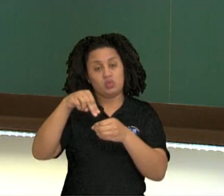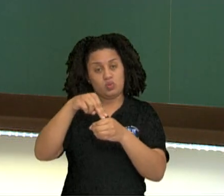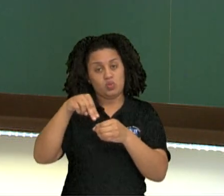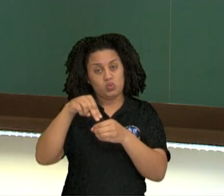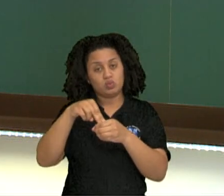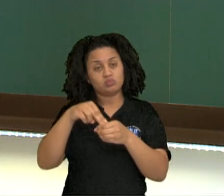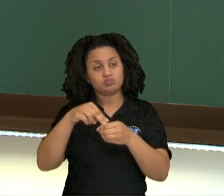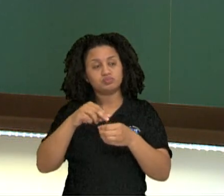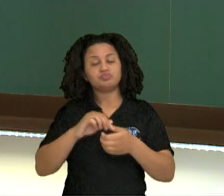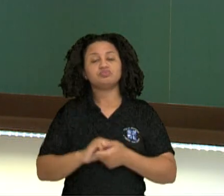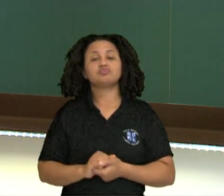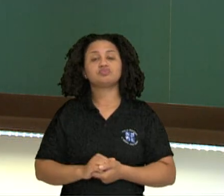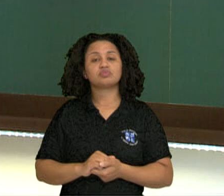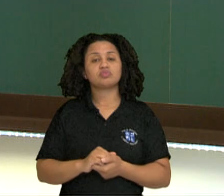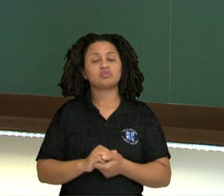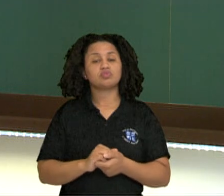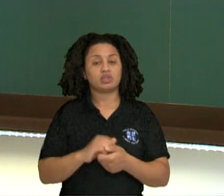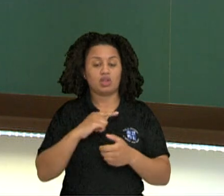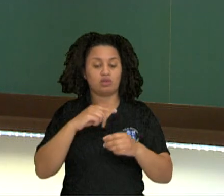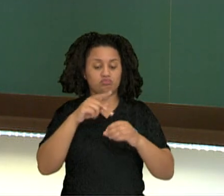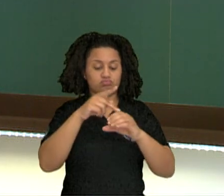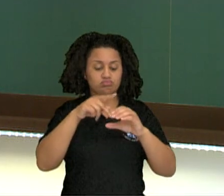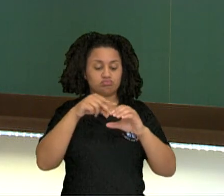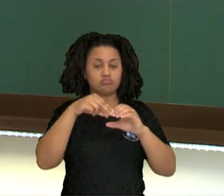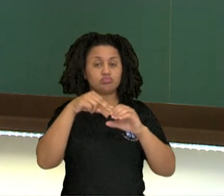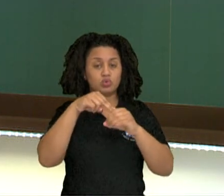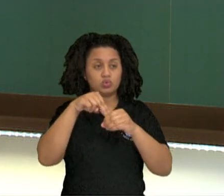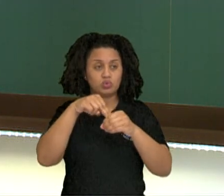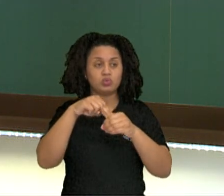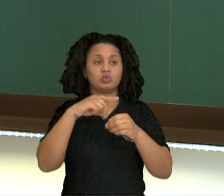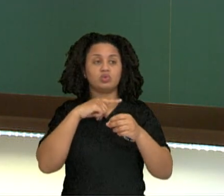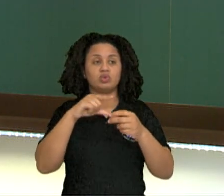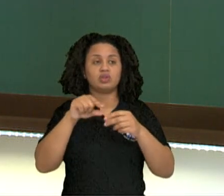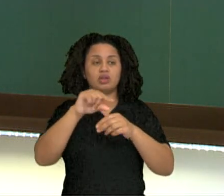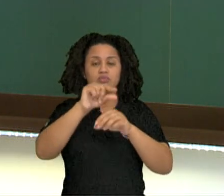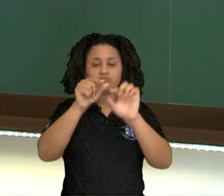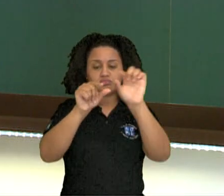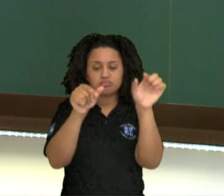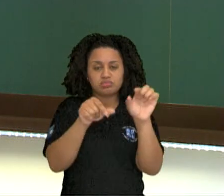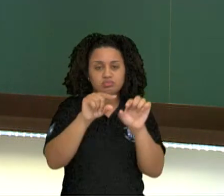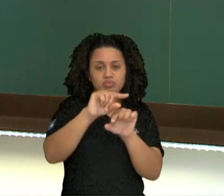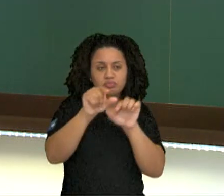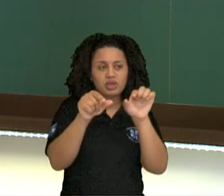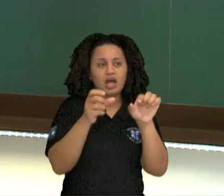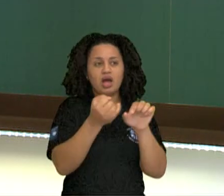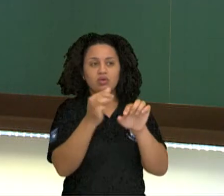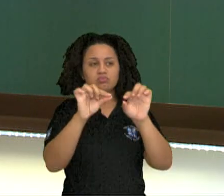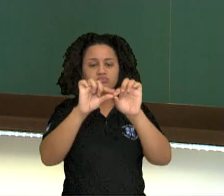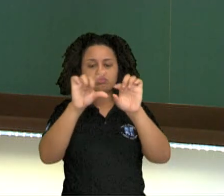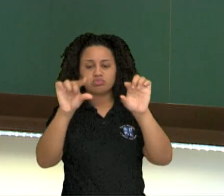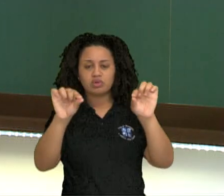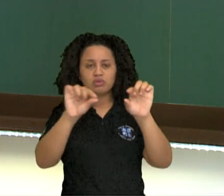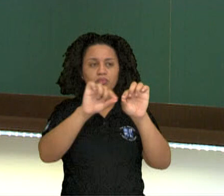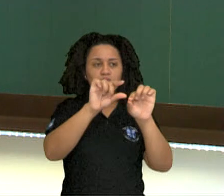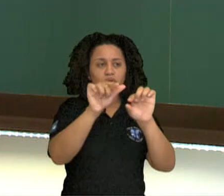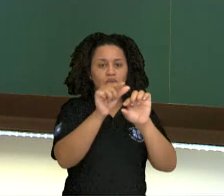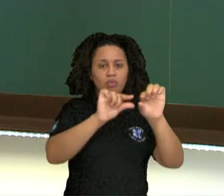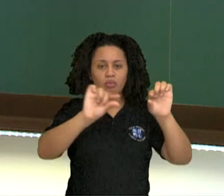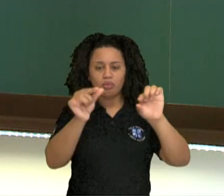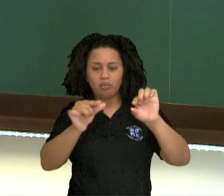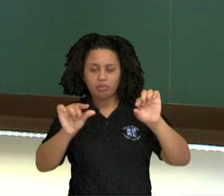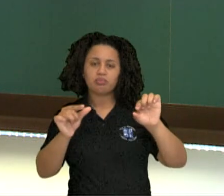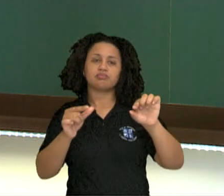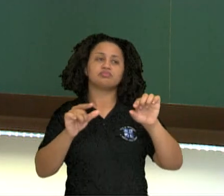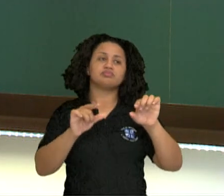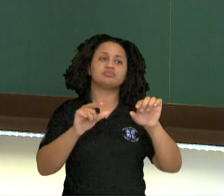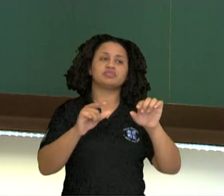mostrando que é uma célula eucarionte beleza nós temos aqui me tocou outras lisossomos temos organelas celulares diversas IES